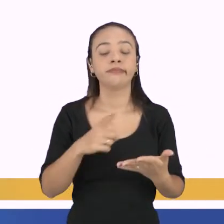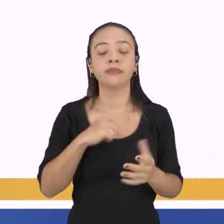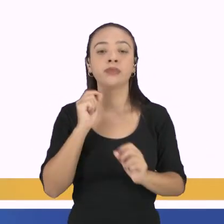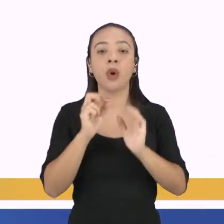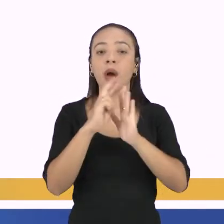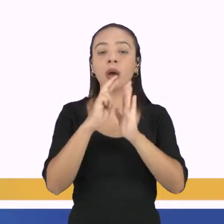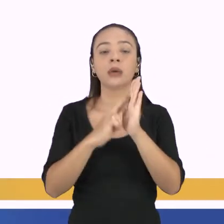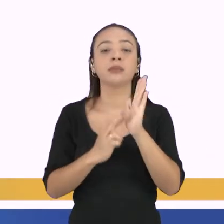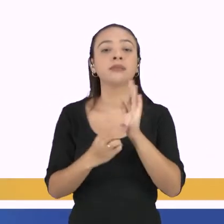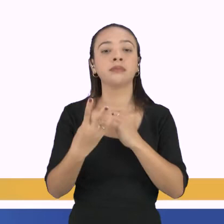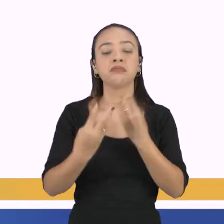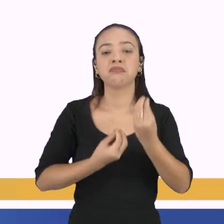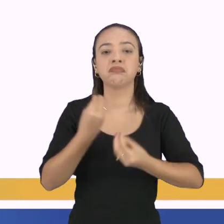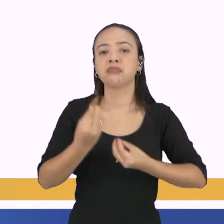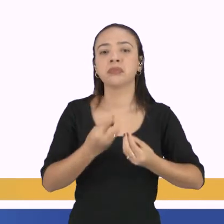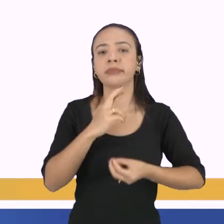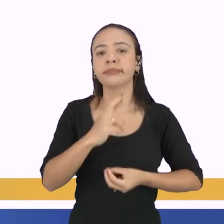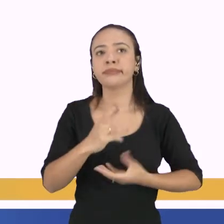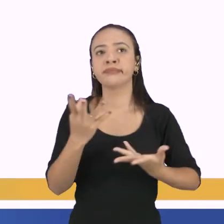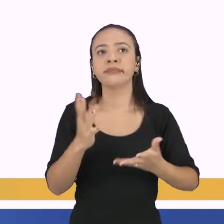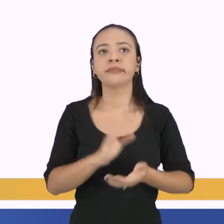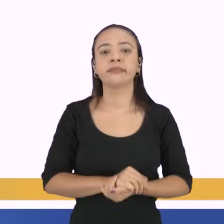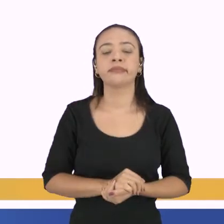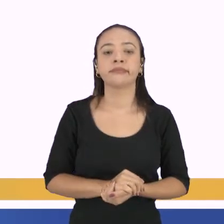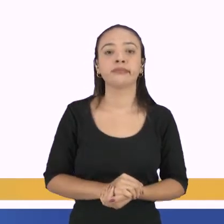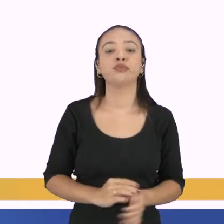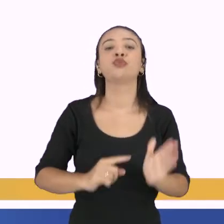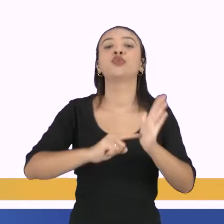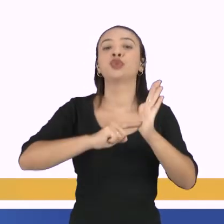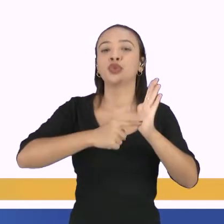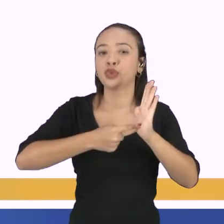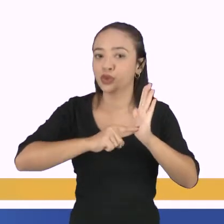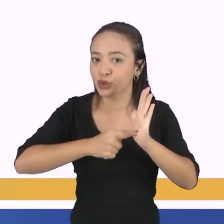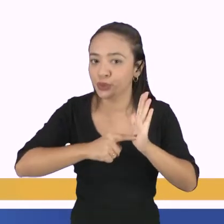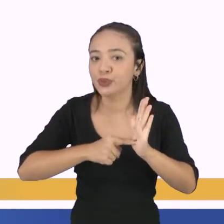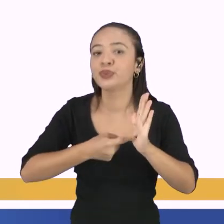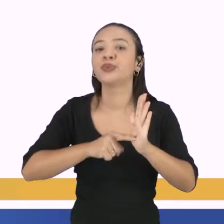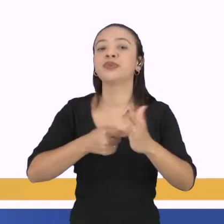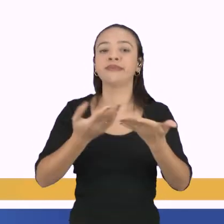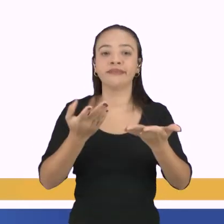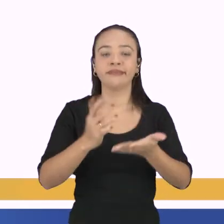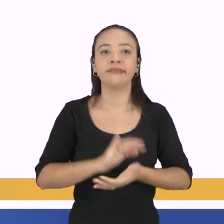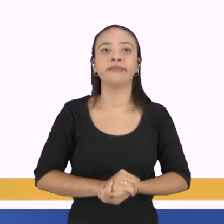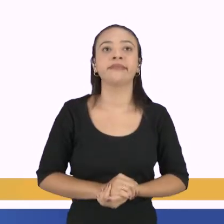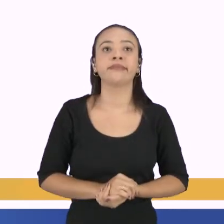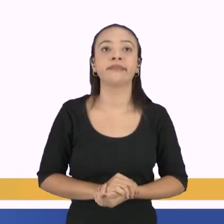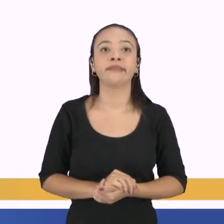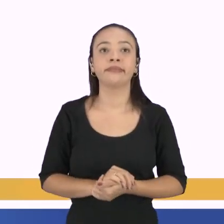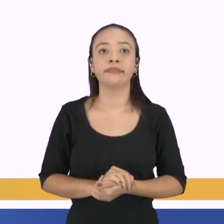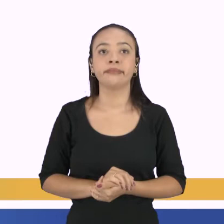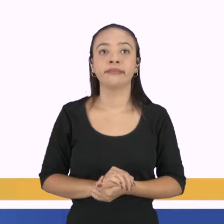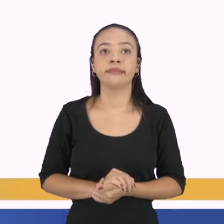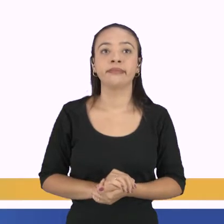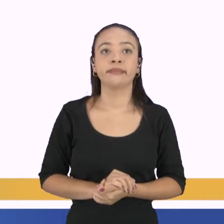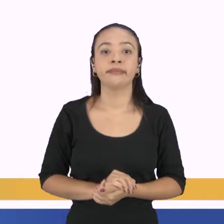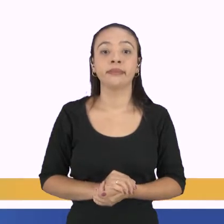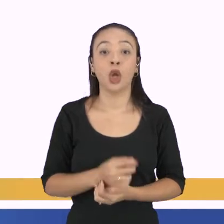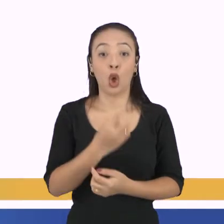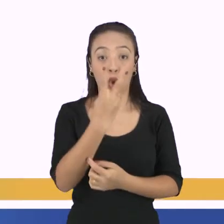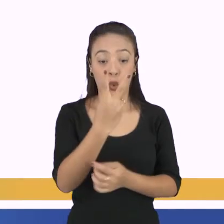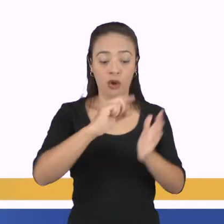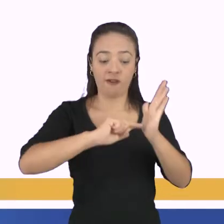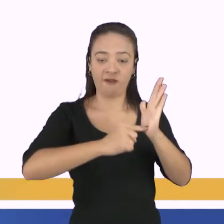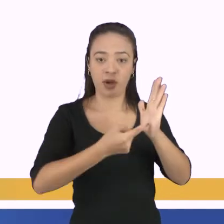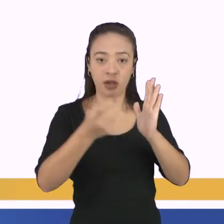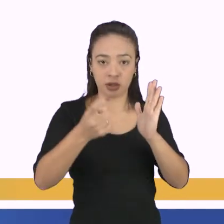regrinha de 3. Como é que a gente resolve? Produto dos meios pelos extremos. Então eu faço 2